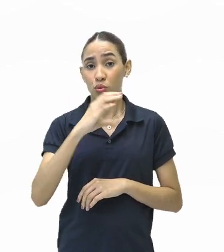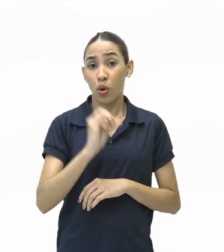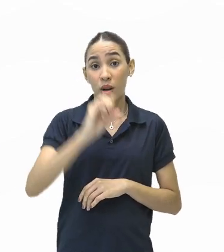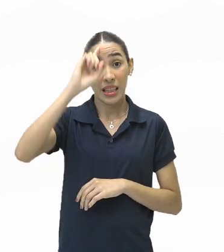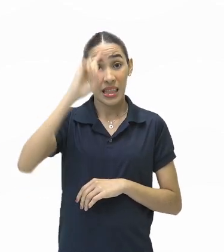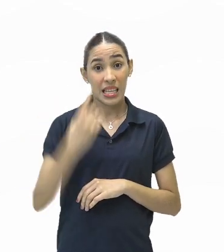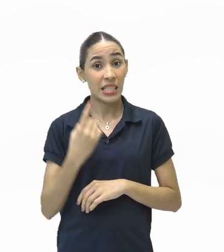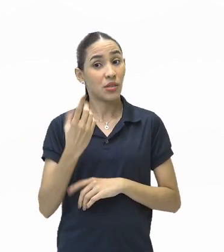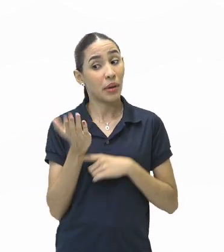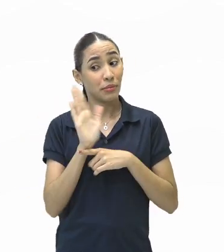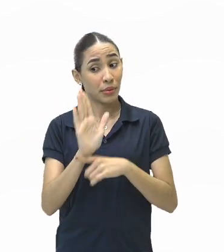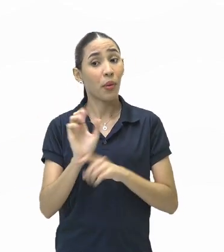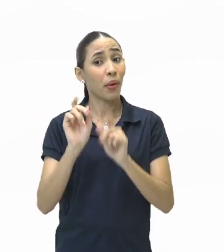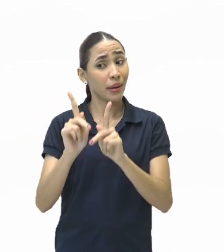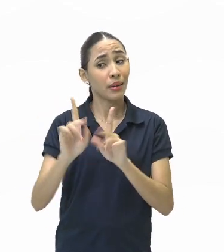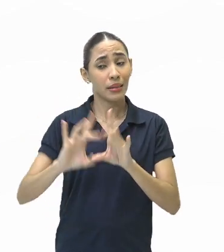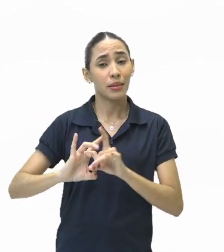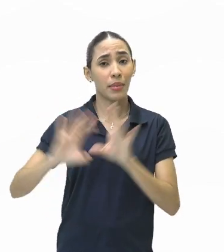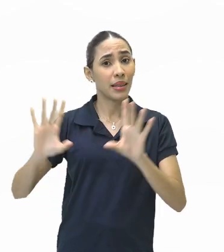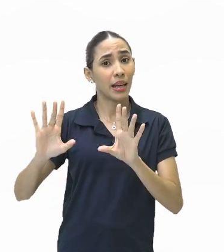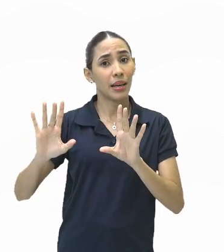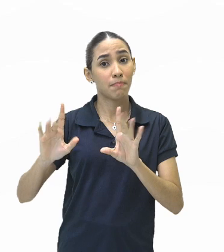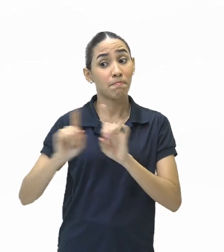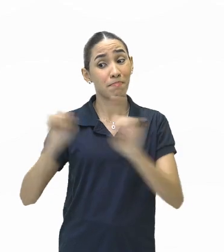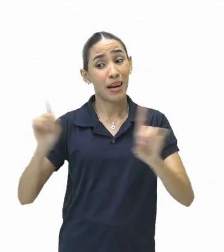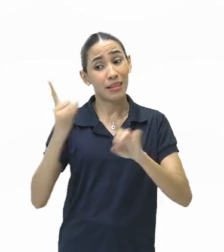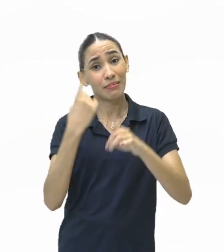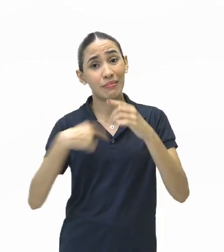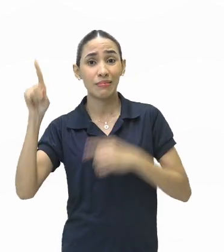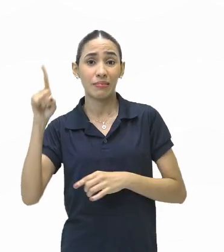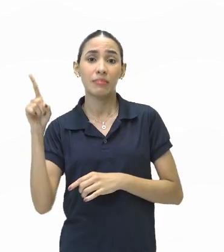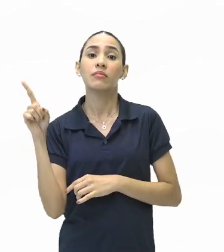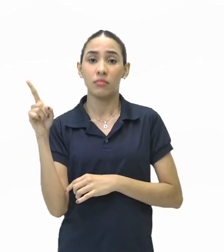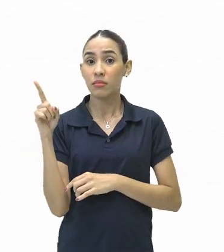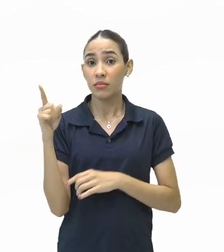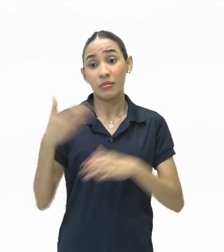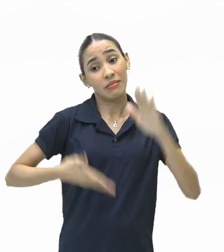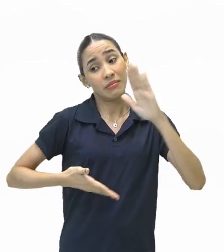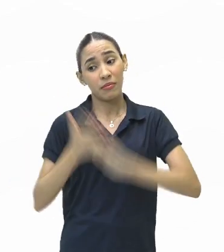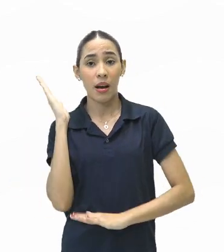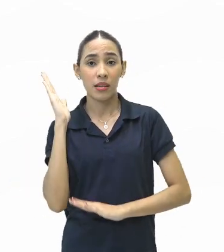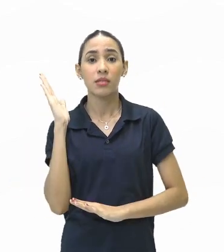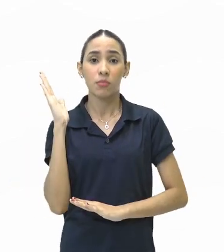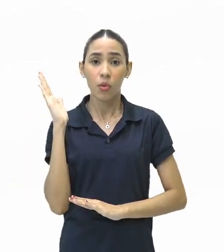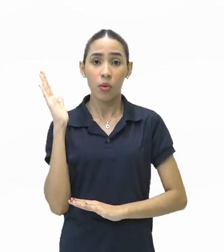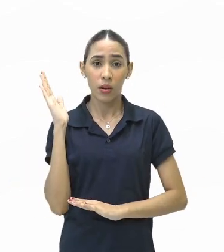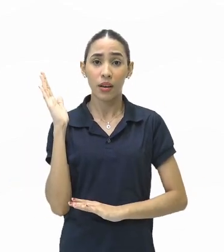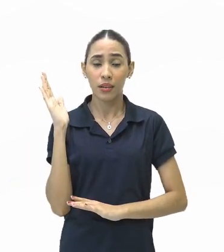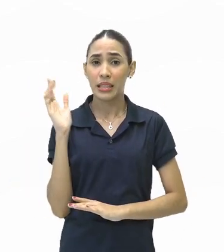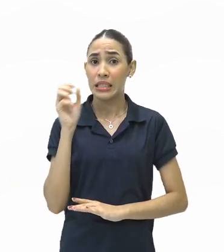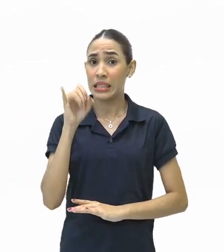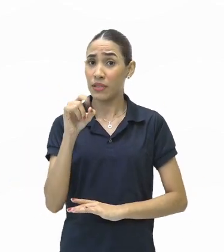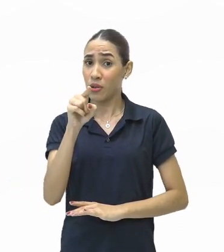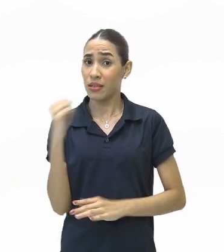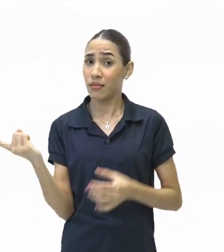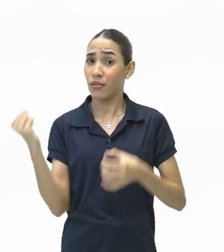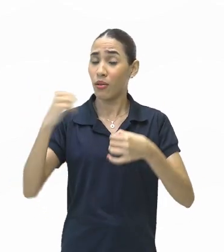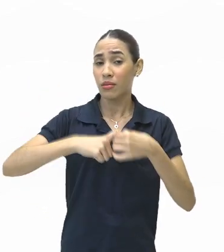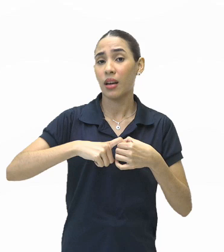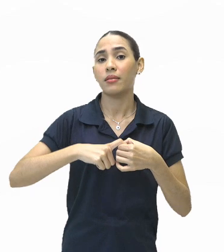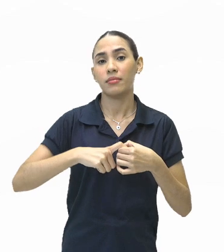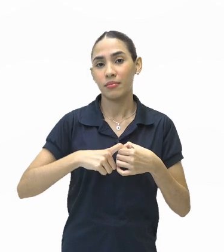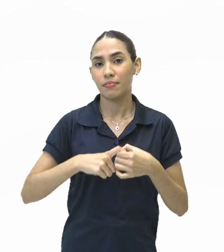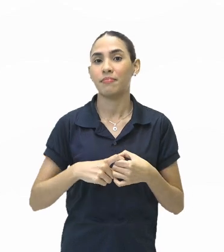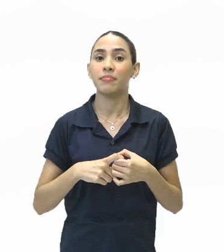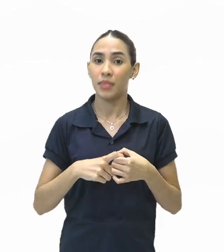decidiu ajudar. Tá bom, vou te libertar, porém você tem que sair daqui, vá-se embora. E se ousar voltar,